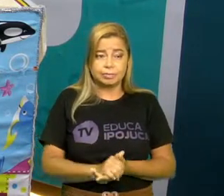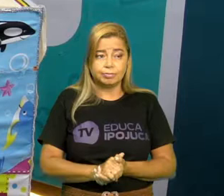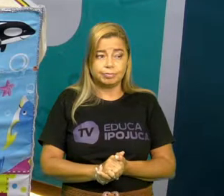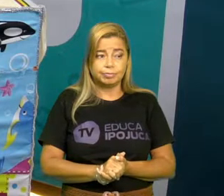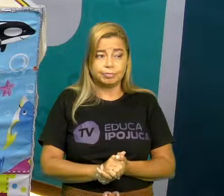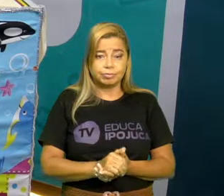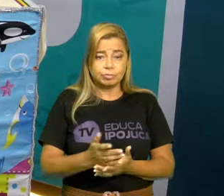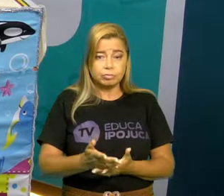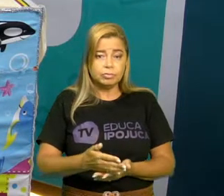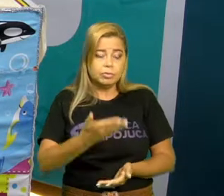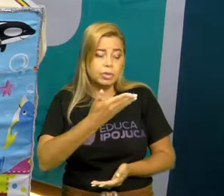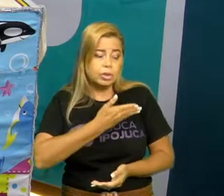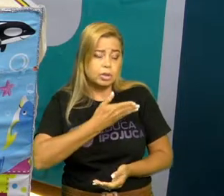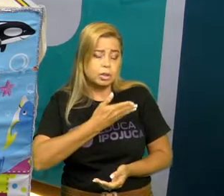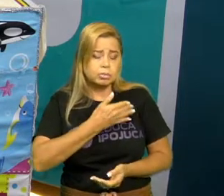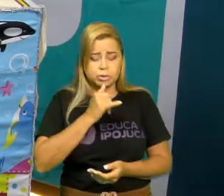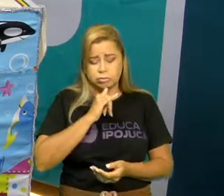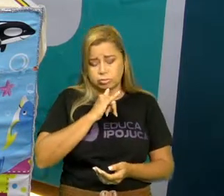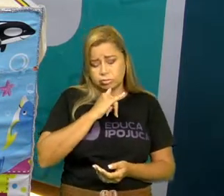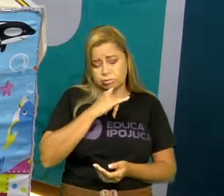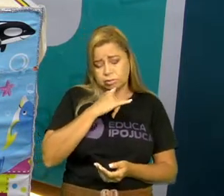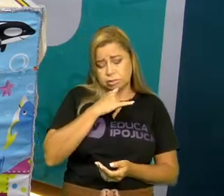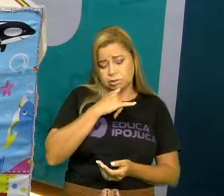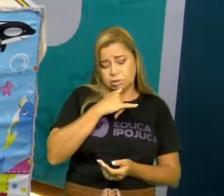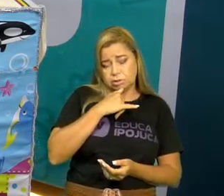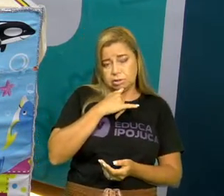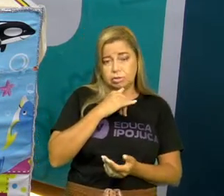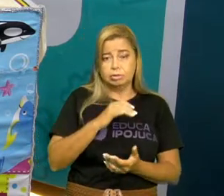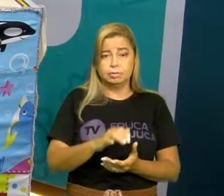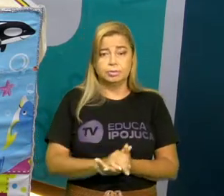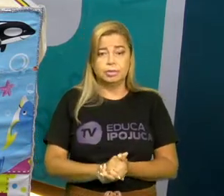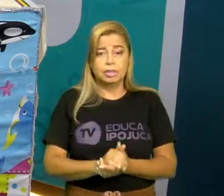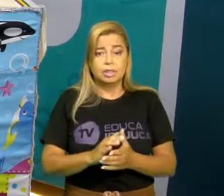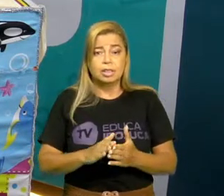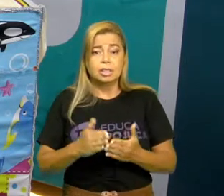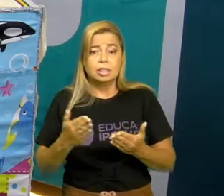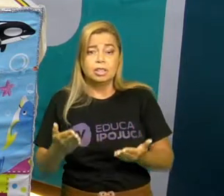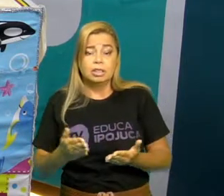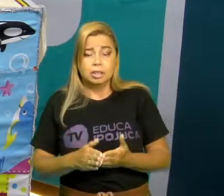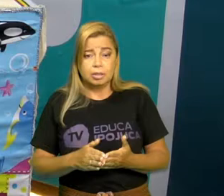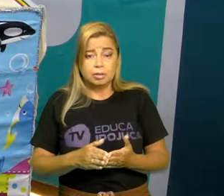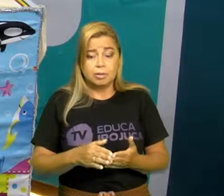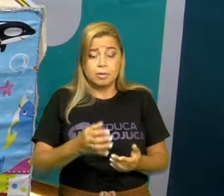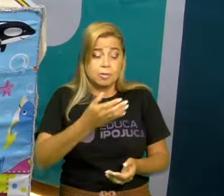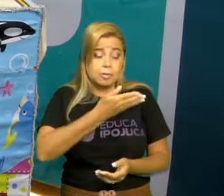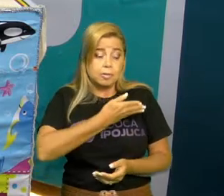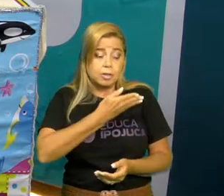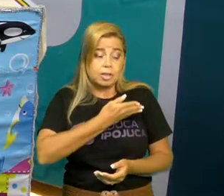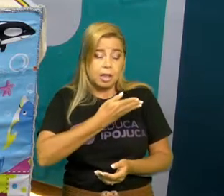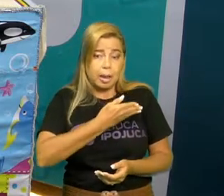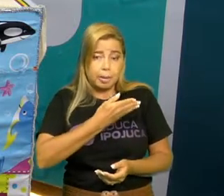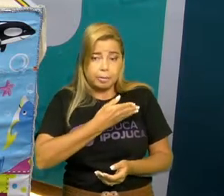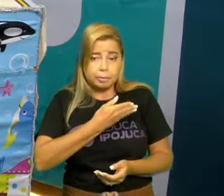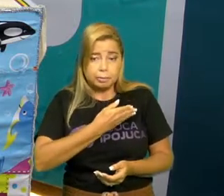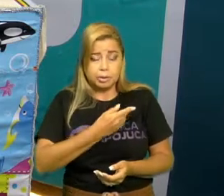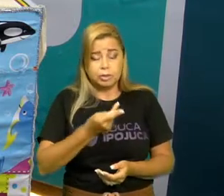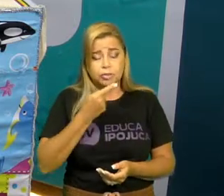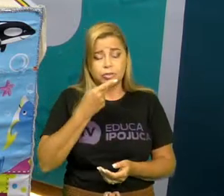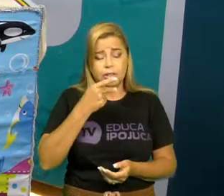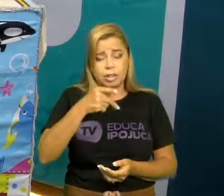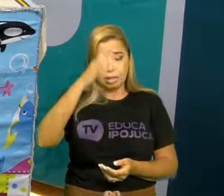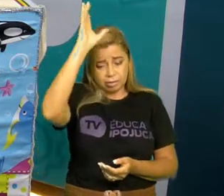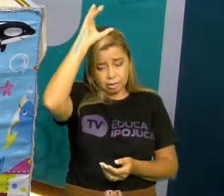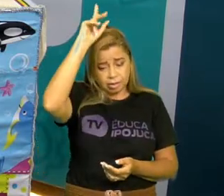ficaram muito tristes. E eles pediram perdão, leiturinha. Se arrependeram do que tinham feito. Foi